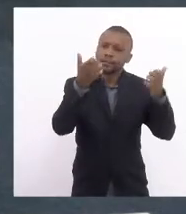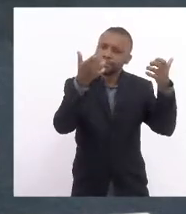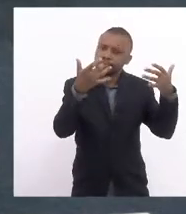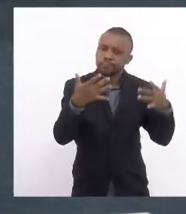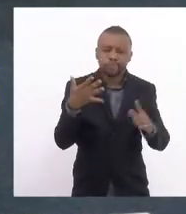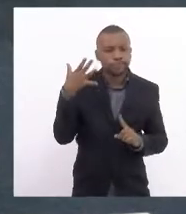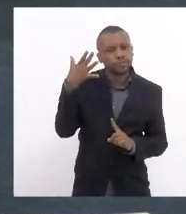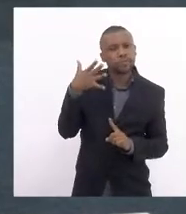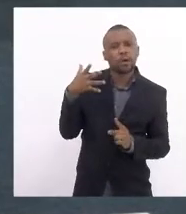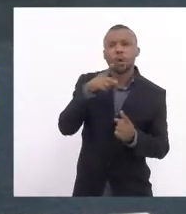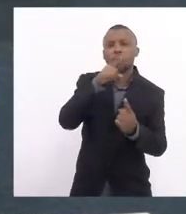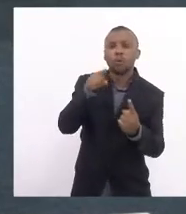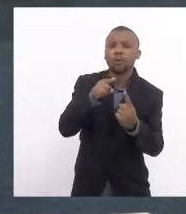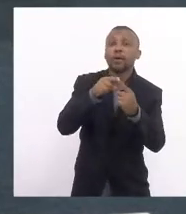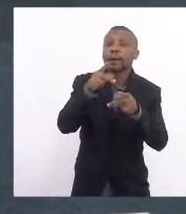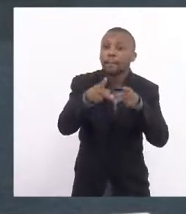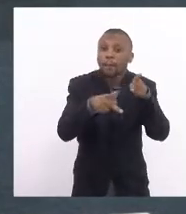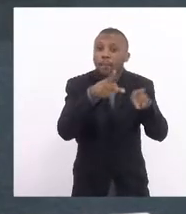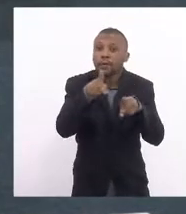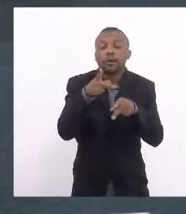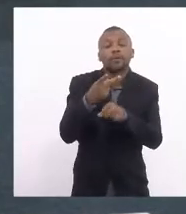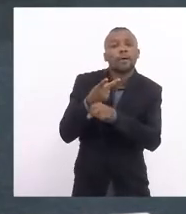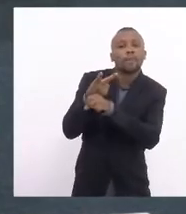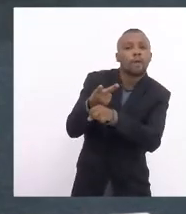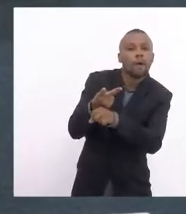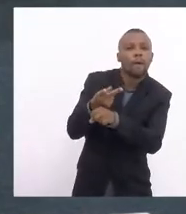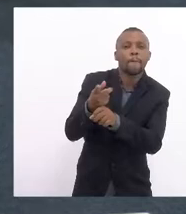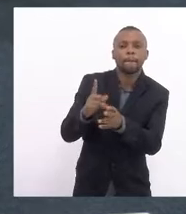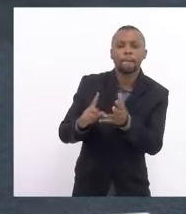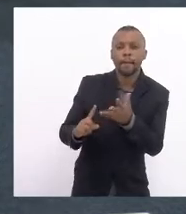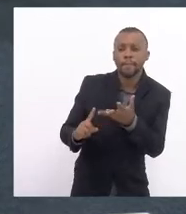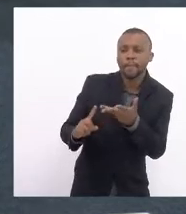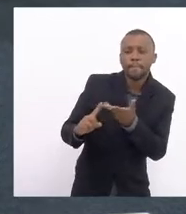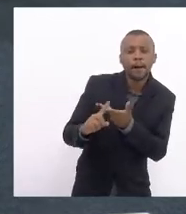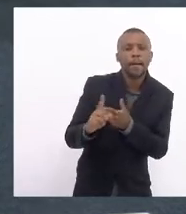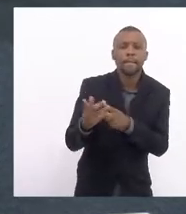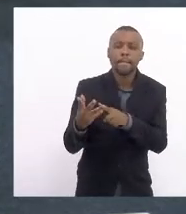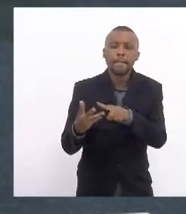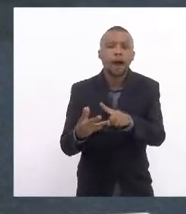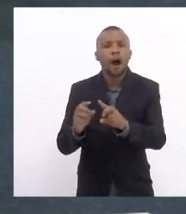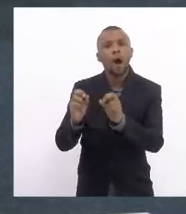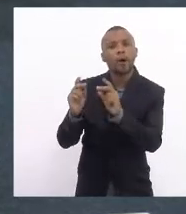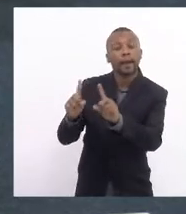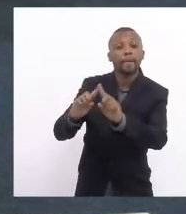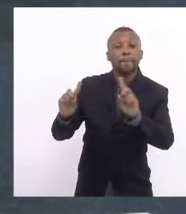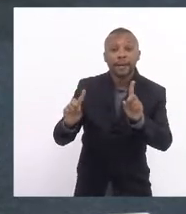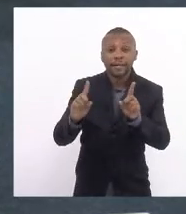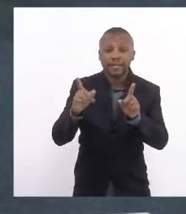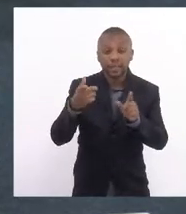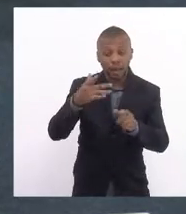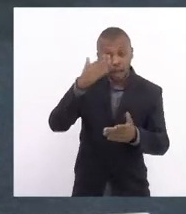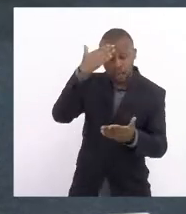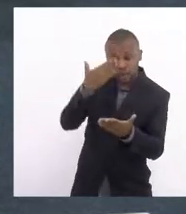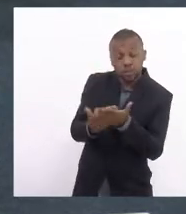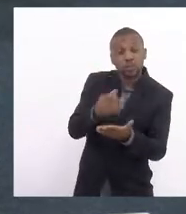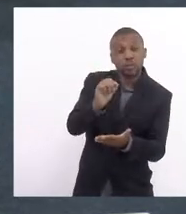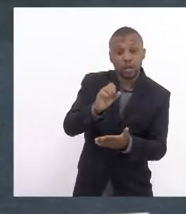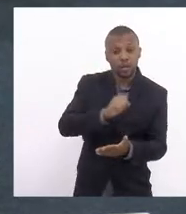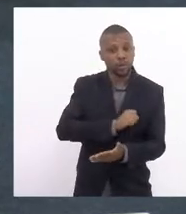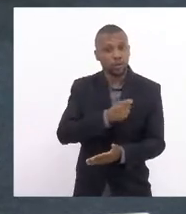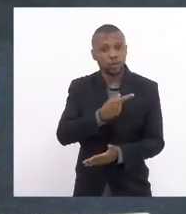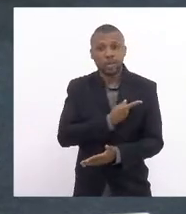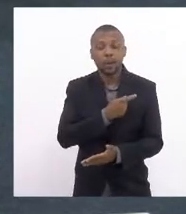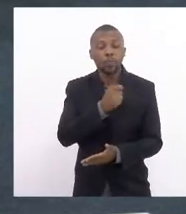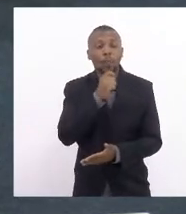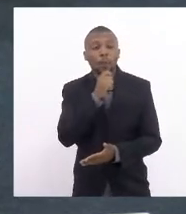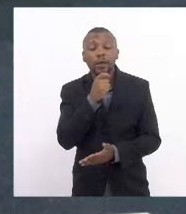discursaram aqui no sentido de que a população está procurando, etc., mas a população, acredito que São Gonçalo não tenha procurado os vereadores, ou não tenha